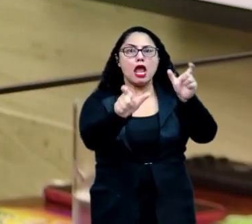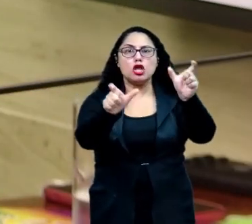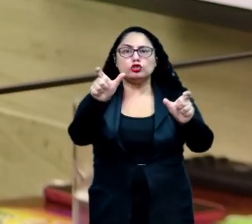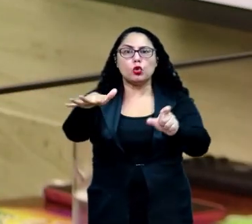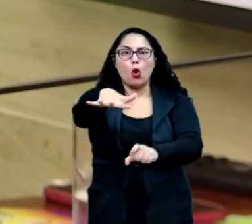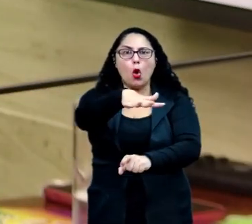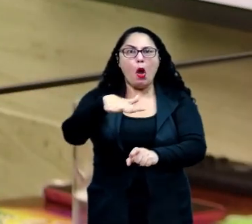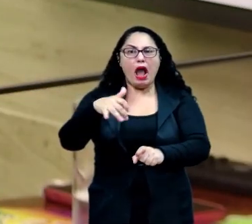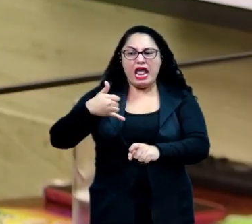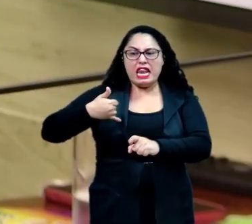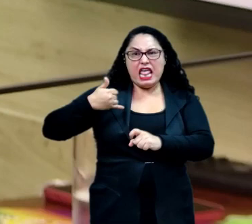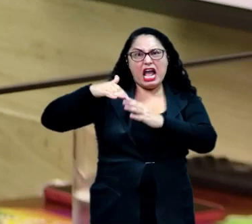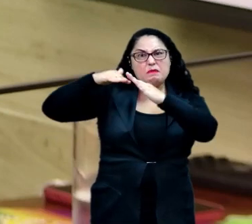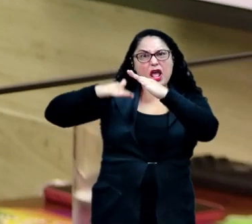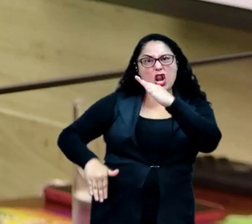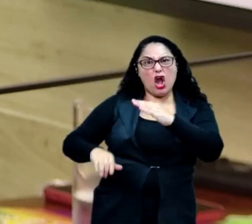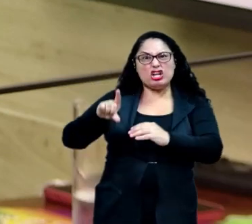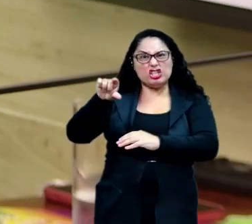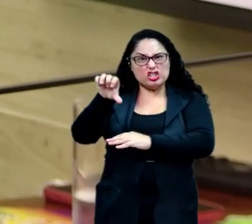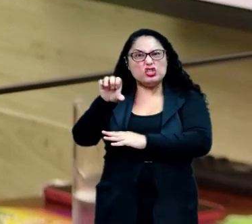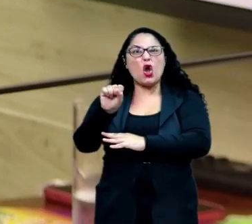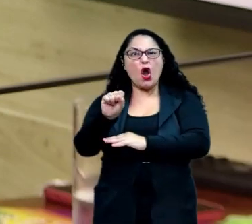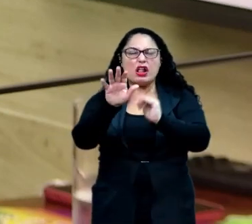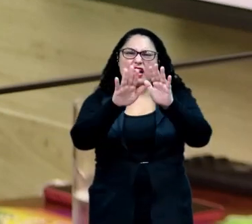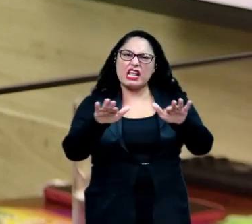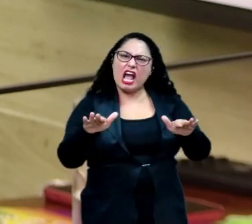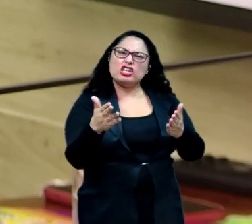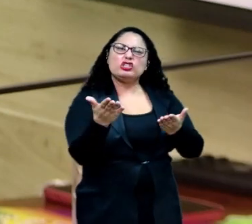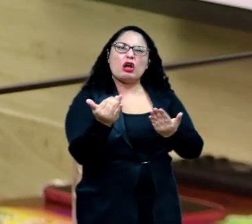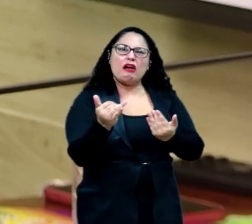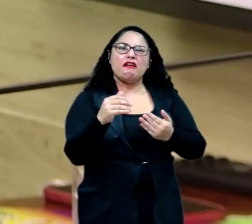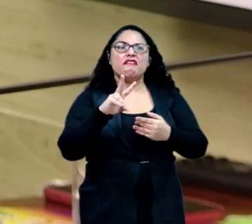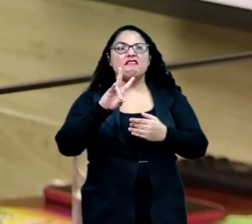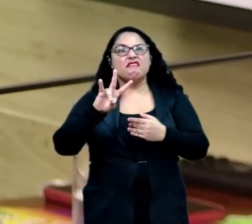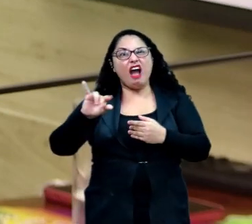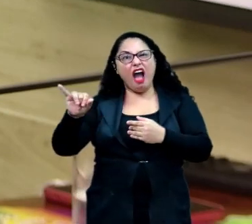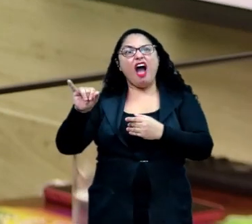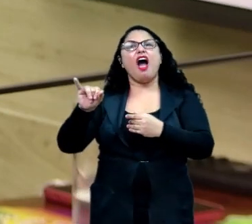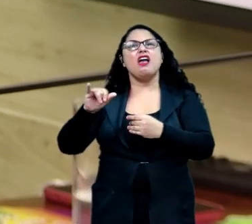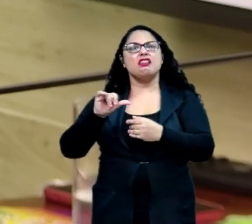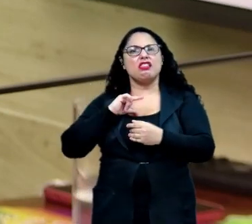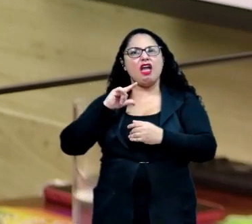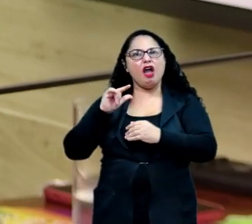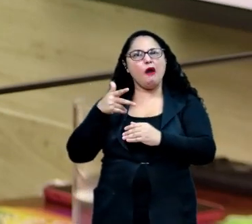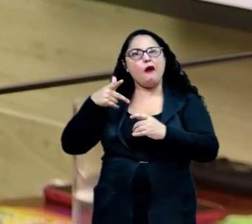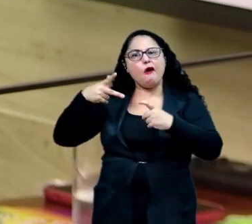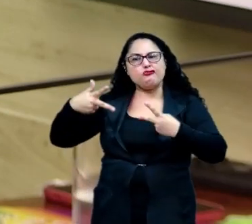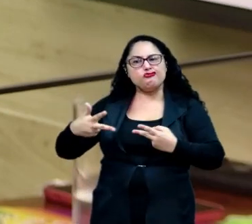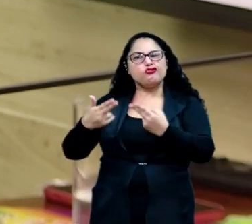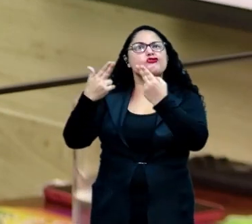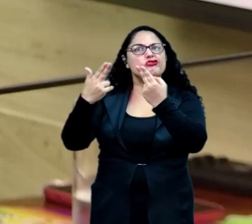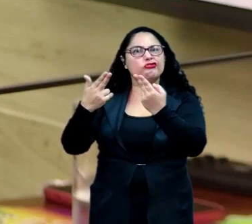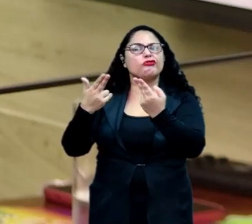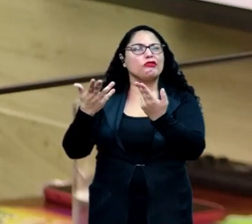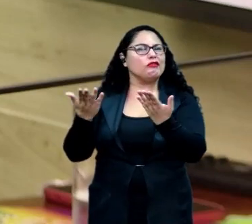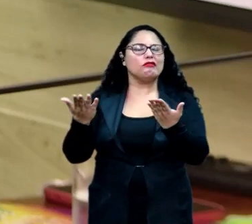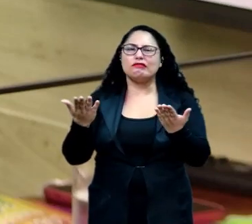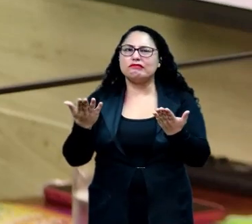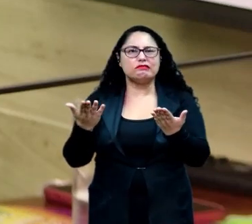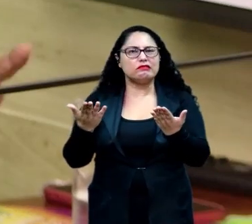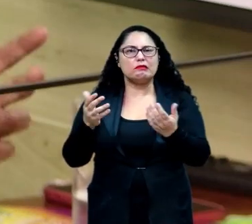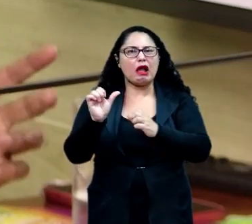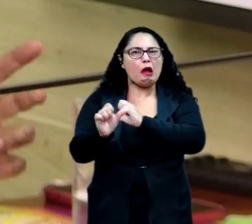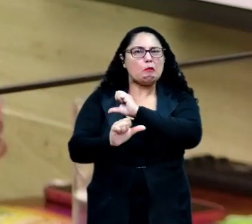pessoas menores de 18 anos, crianças e adolescentes, vão passar por processos cirúrgicos